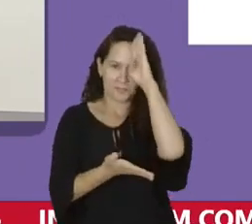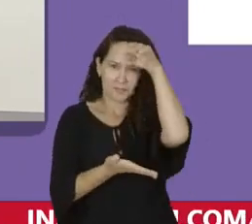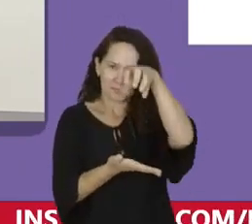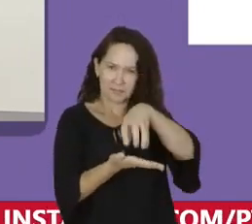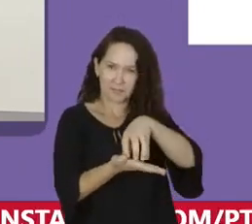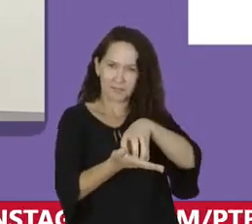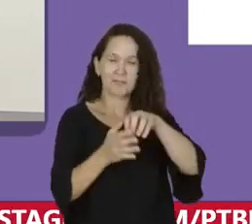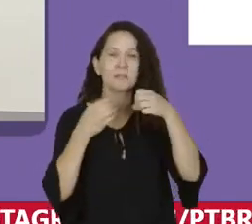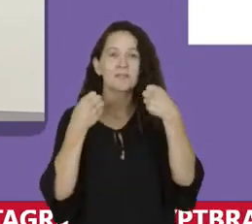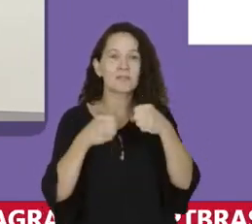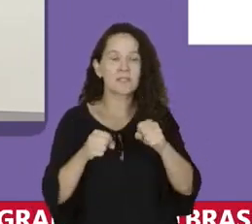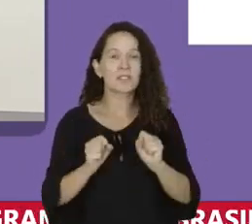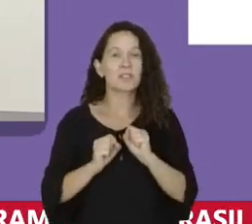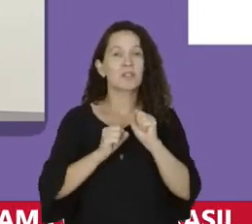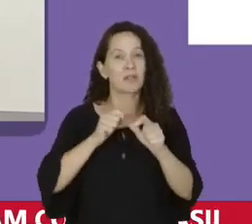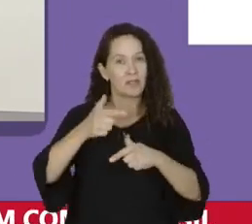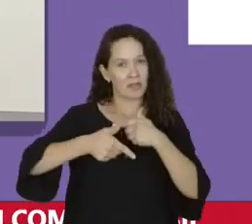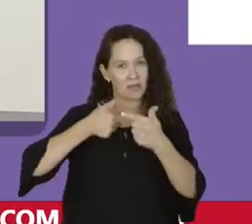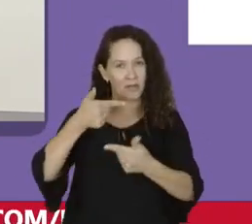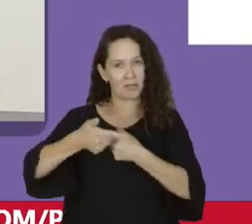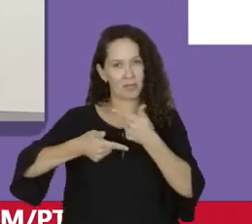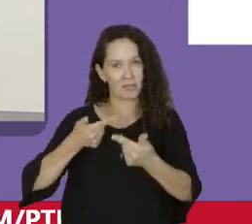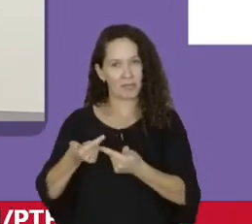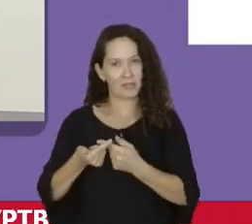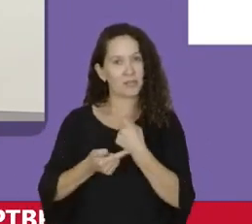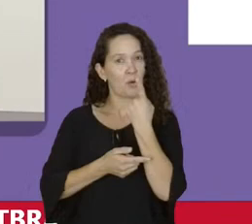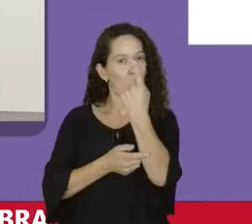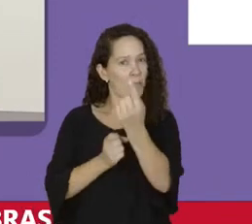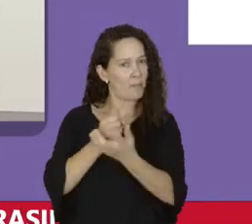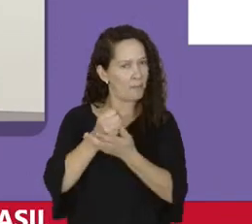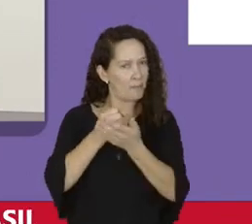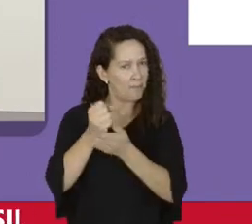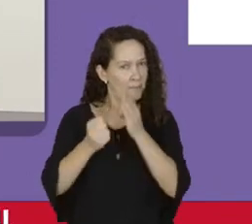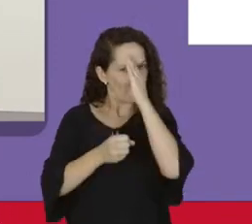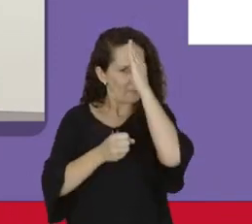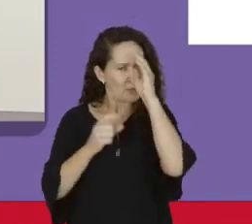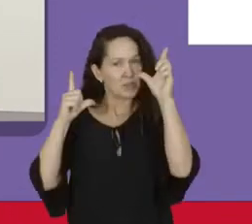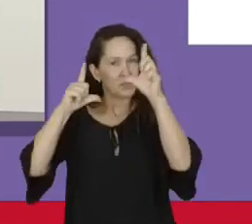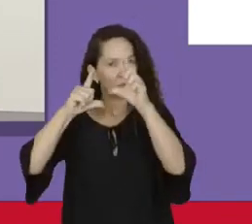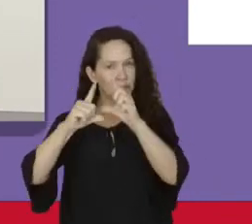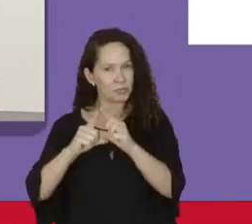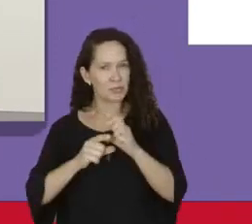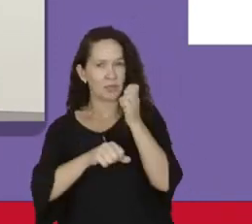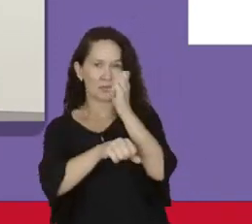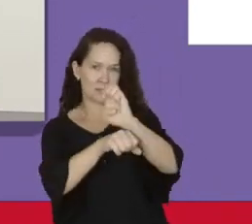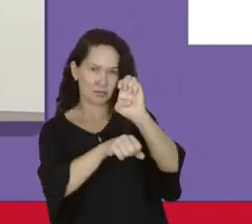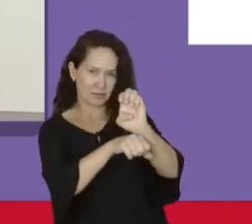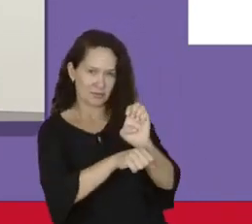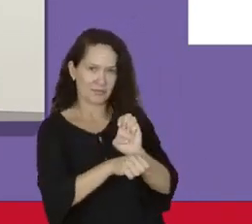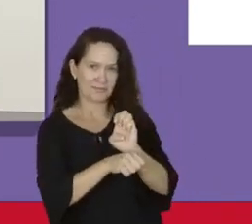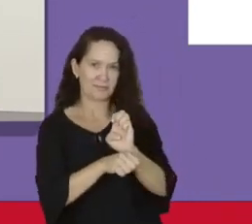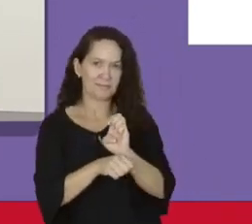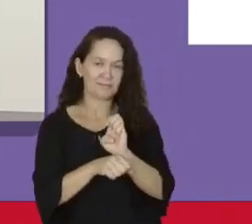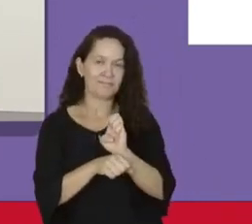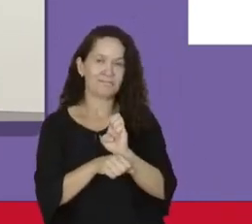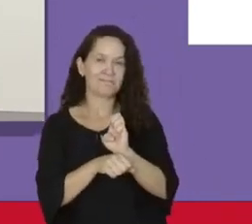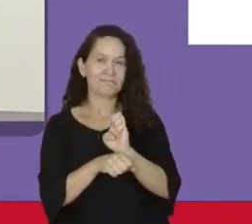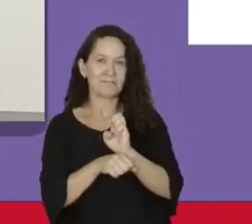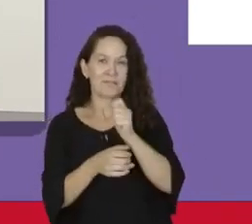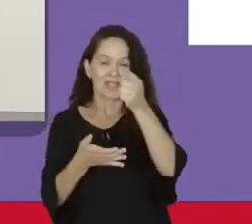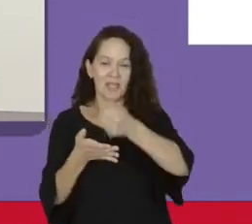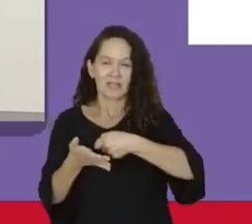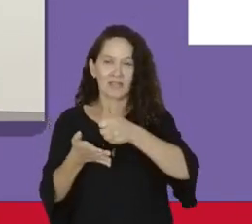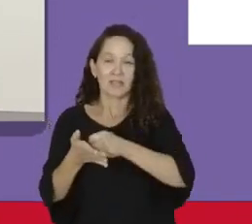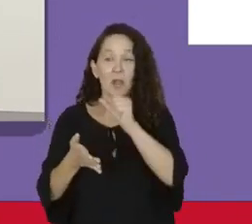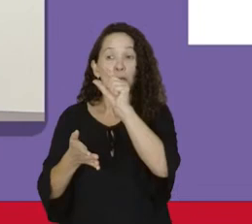central precisa operar como um dos seus fundamentos a diminuição do Estado, baixa carga